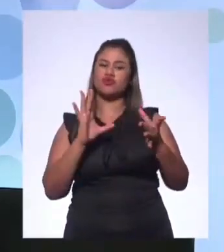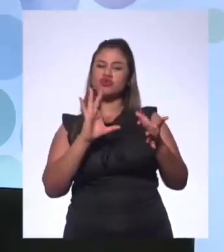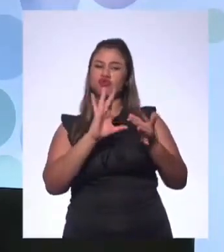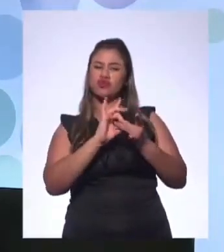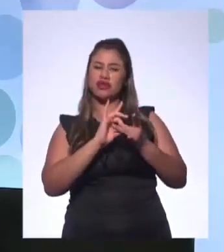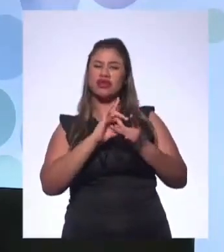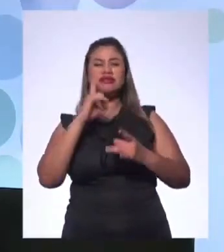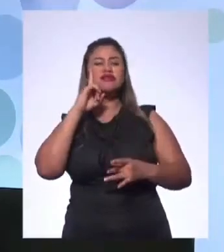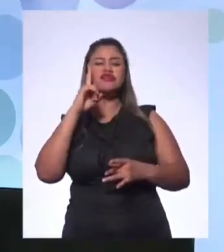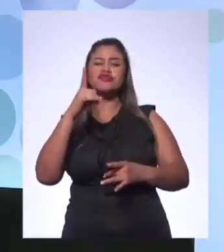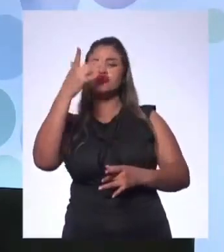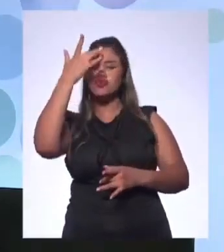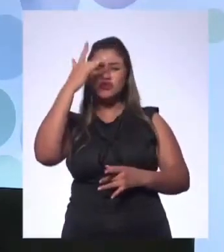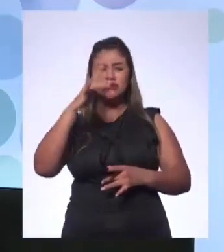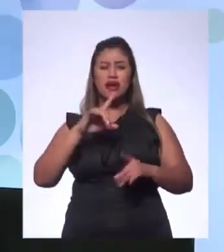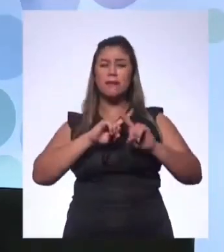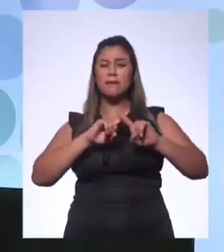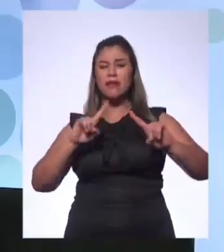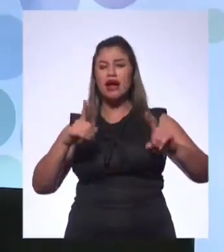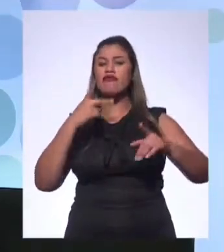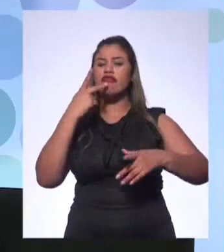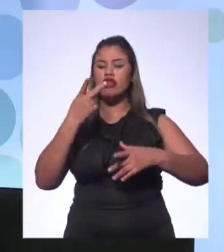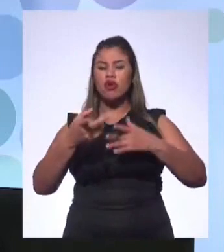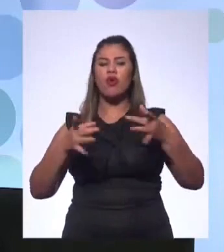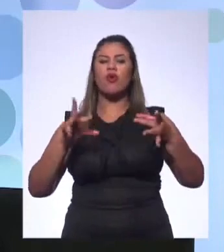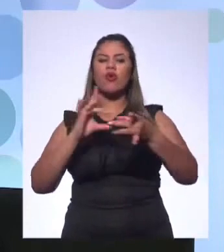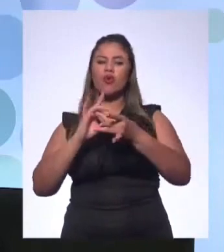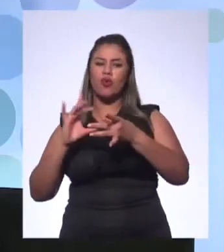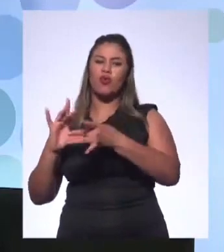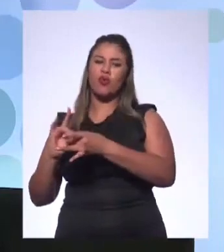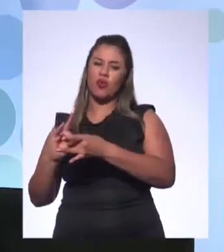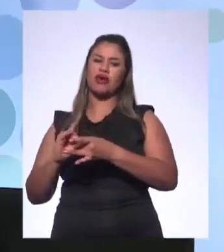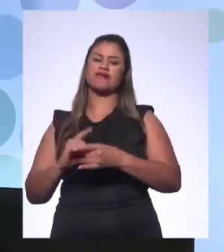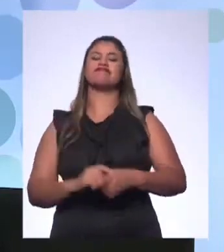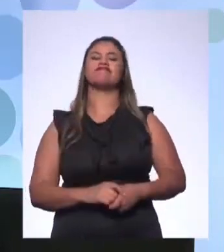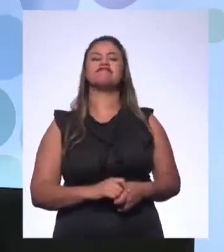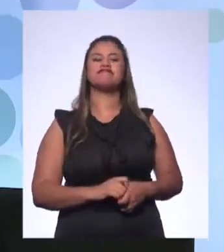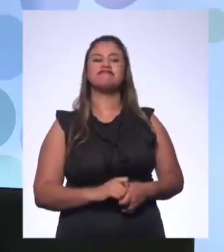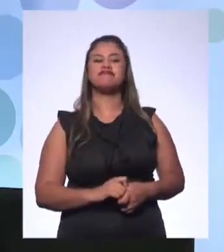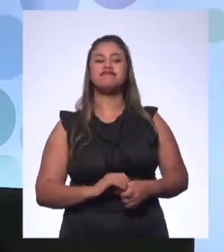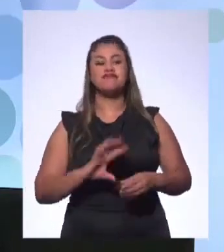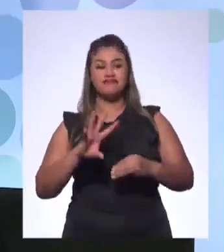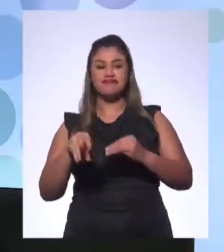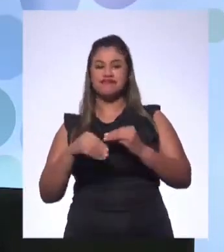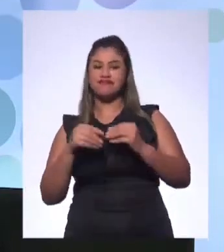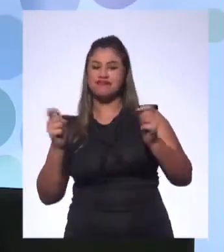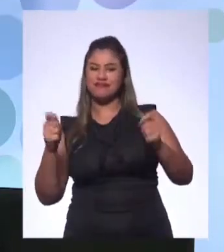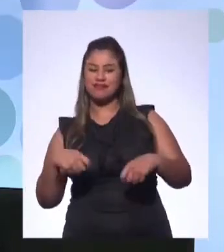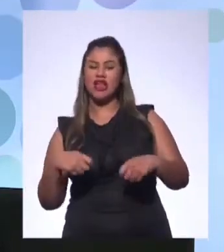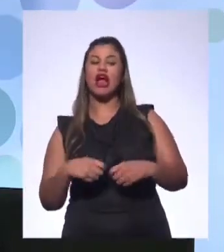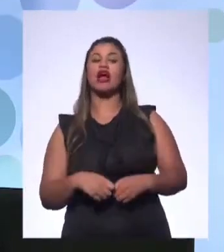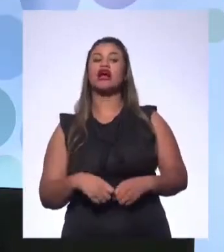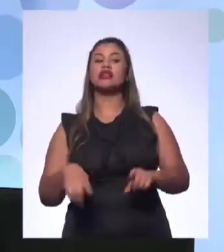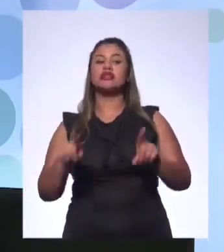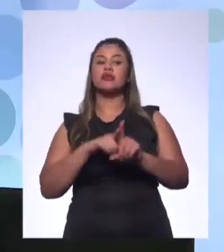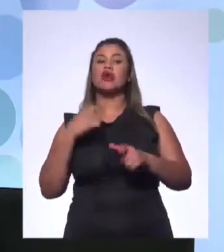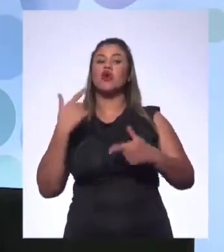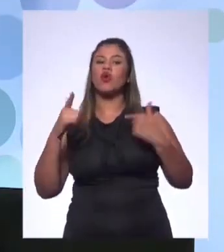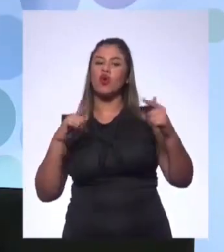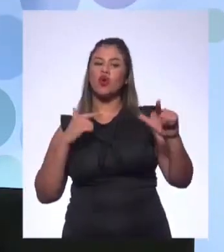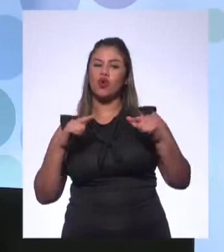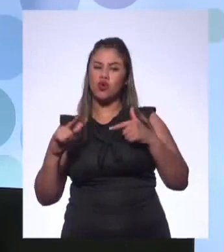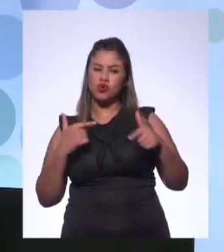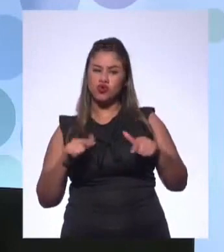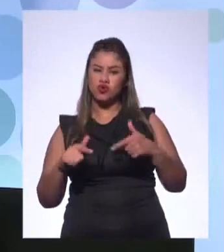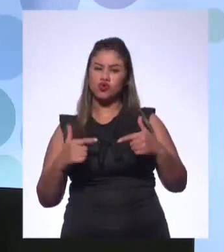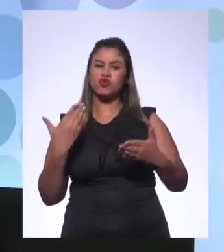a data, mas foi uma aula que a gente falou só sobre coesão e coerência, dá uma completada nisso aqui. Porque e outra coisa que toda aula eu falo, quando eu